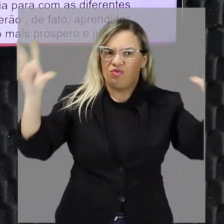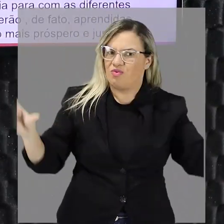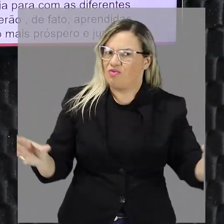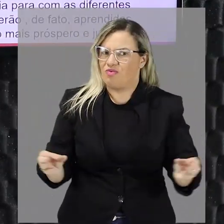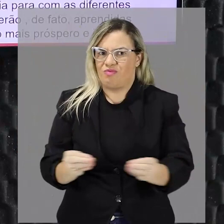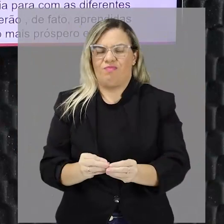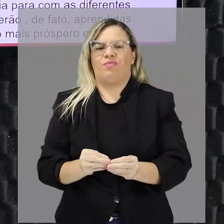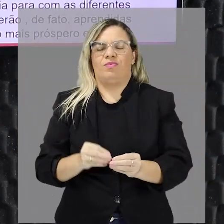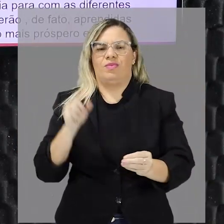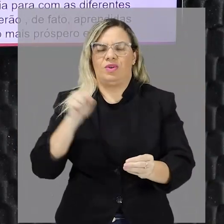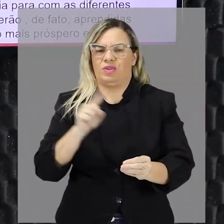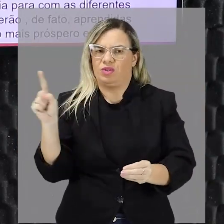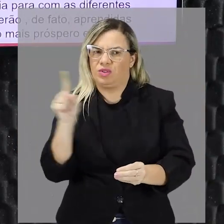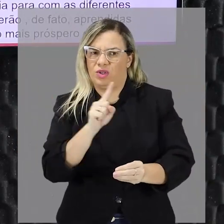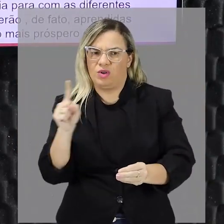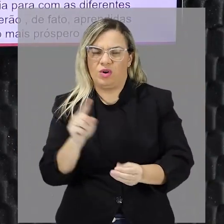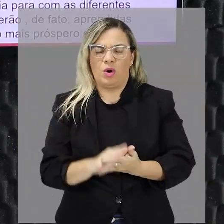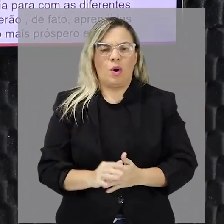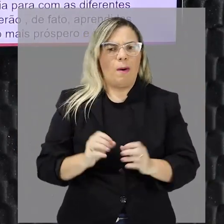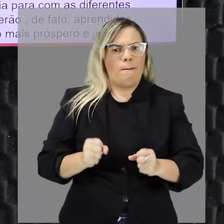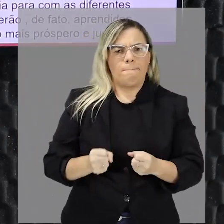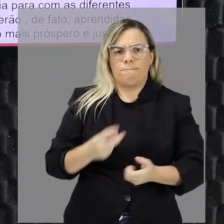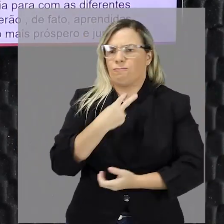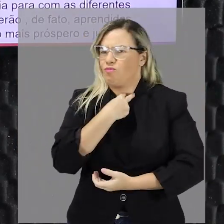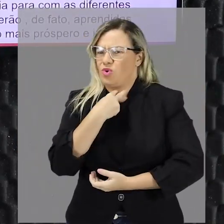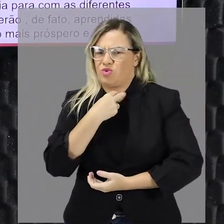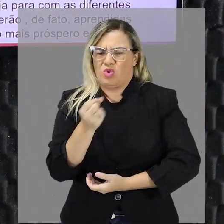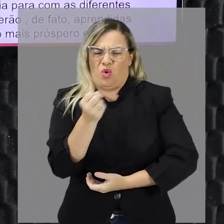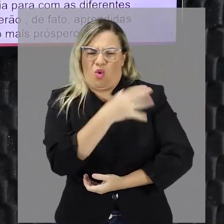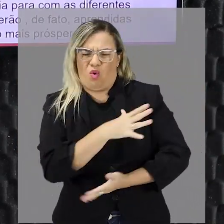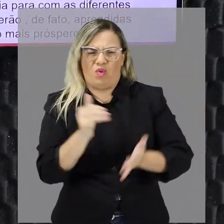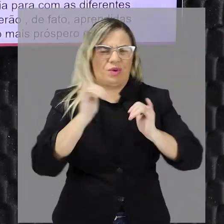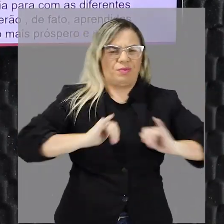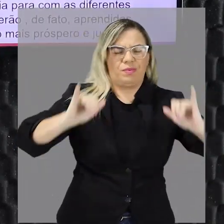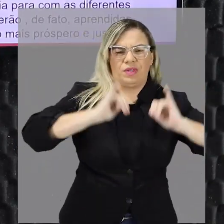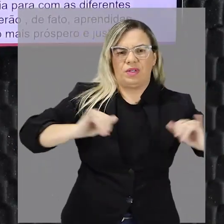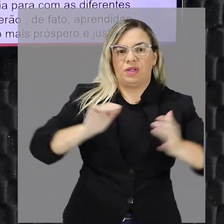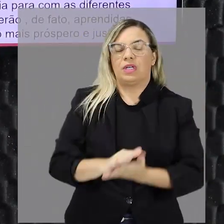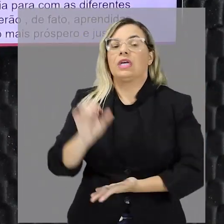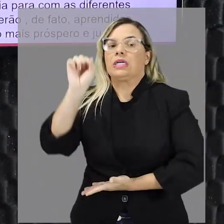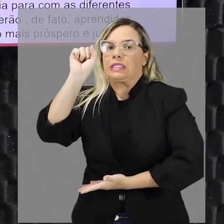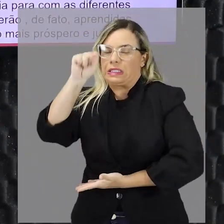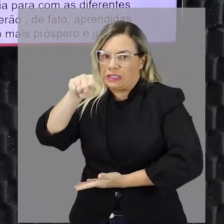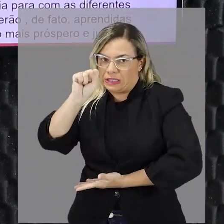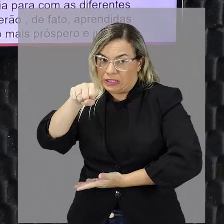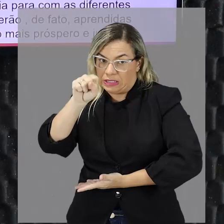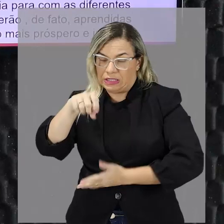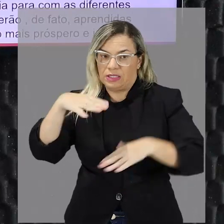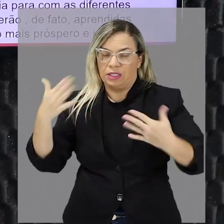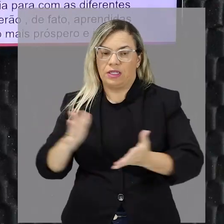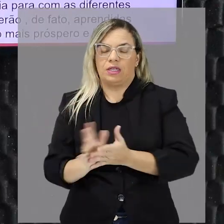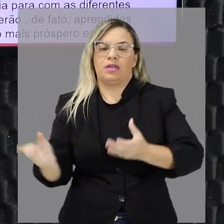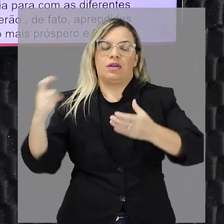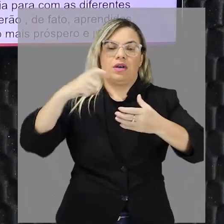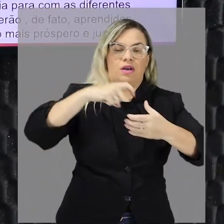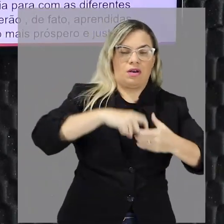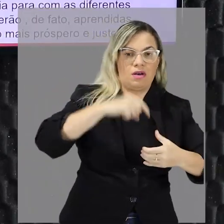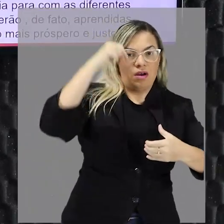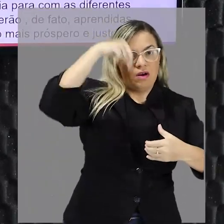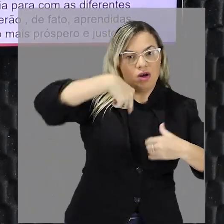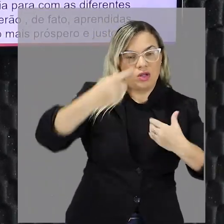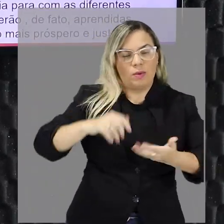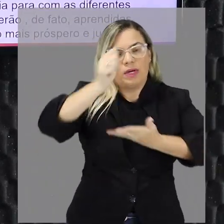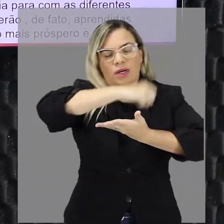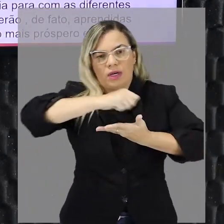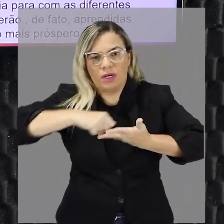na conclusão não é local para você colocar novas informações, e sim fazer uma retomada e concluir o seu